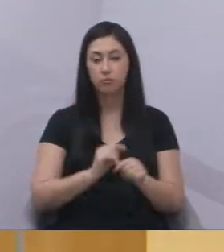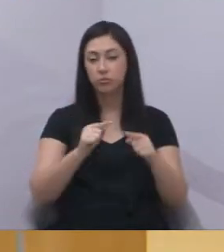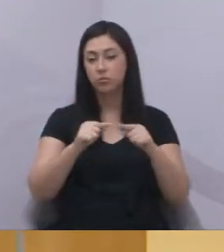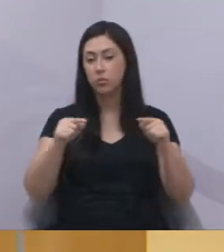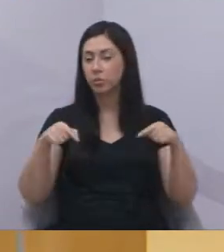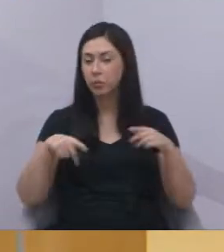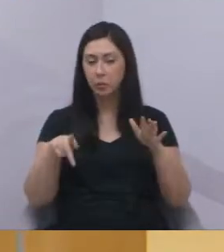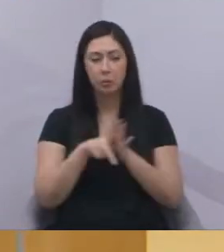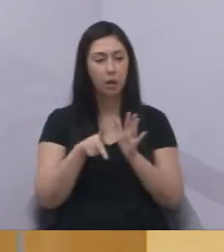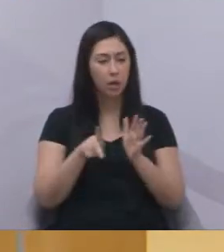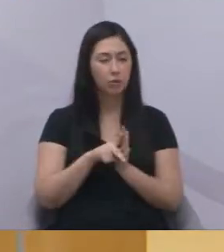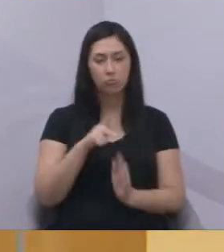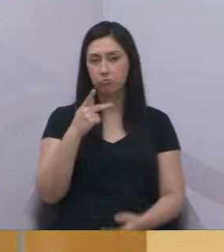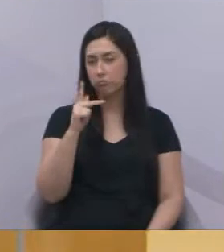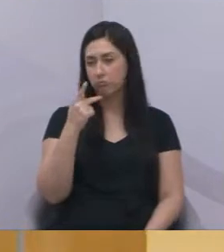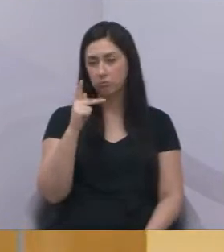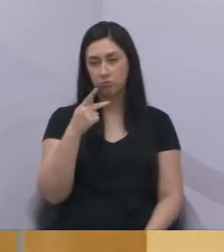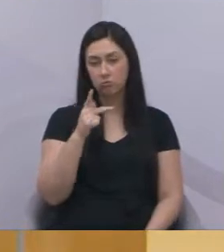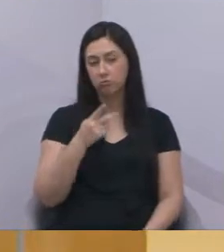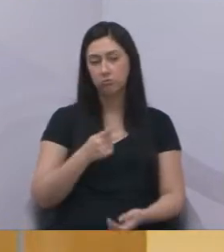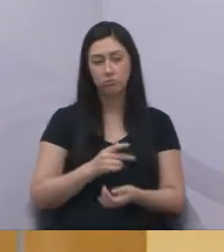gabinete é de vocês.